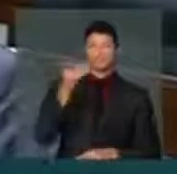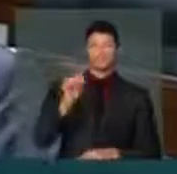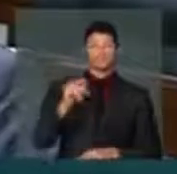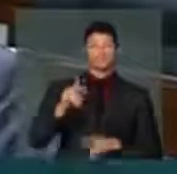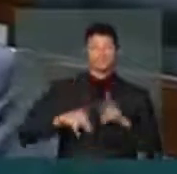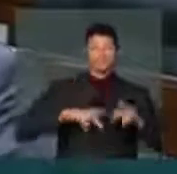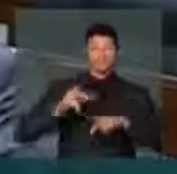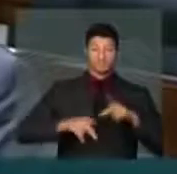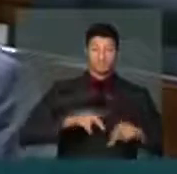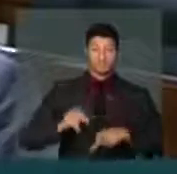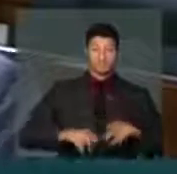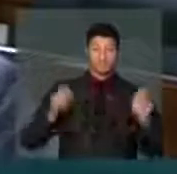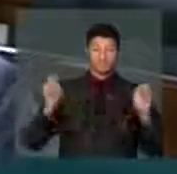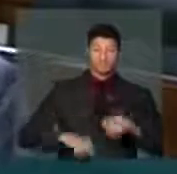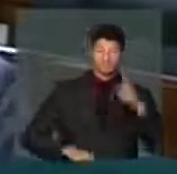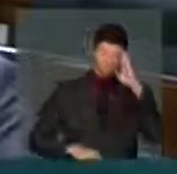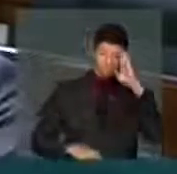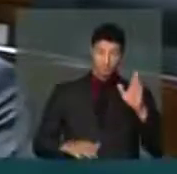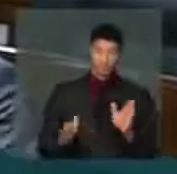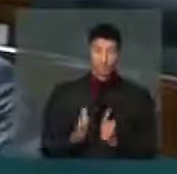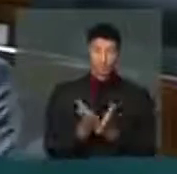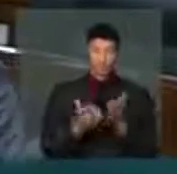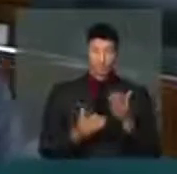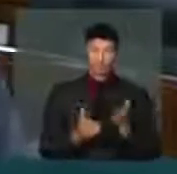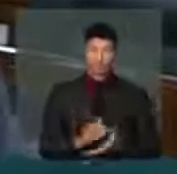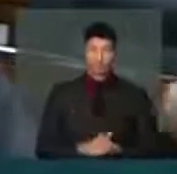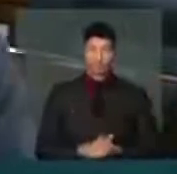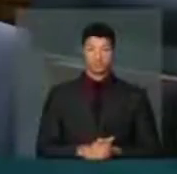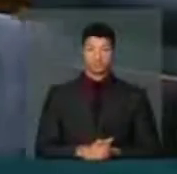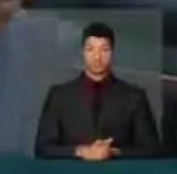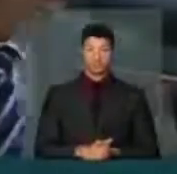caro para a população, principalmente a mais pobre. Presidente.